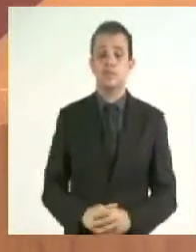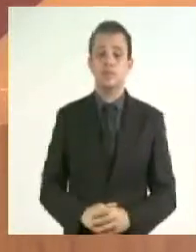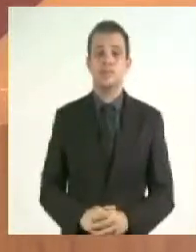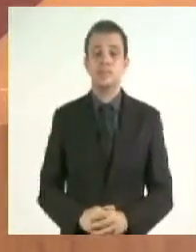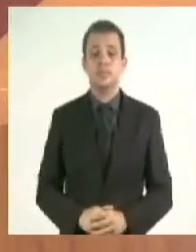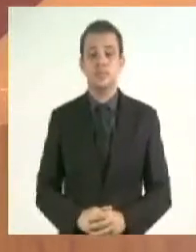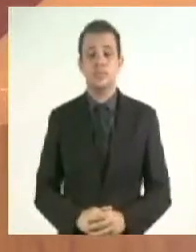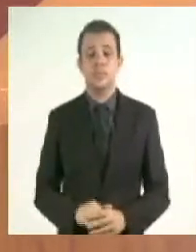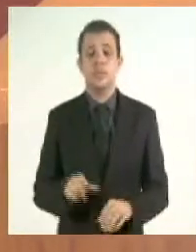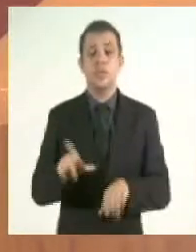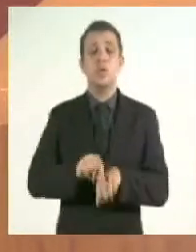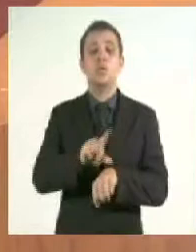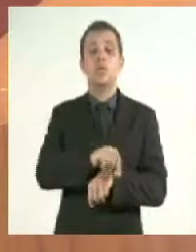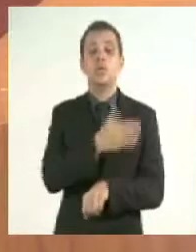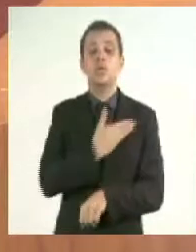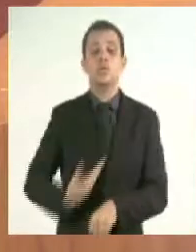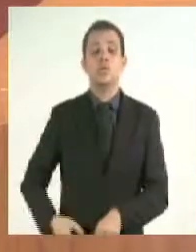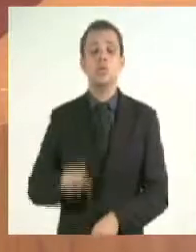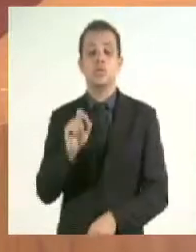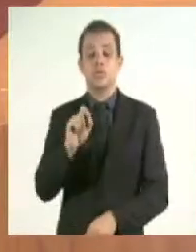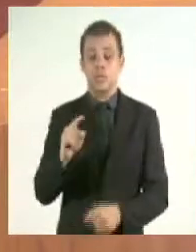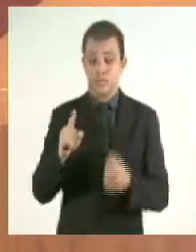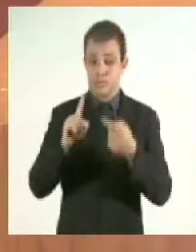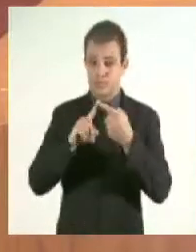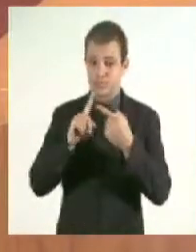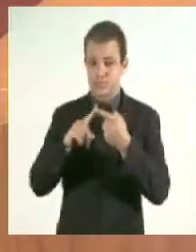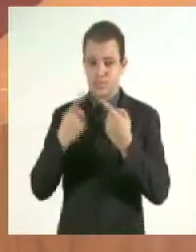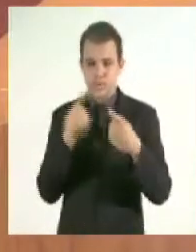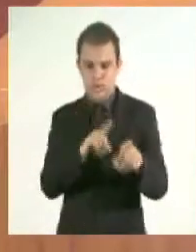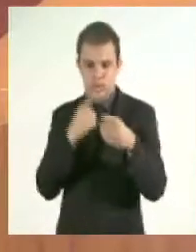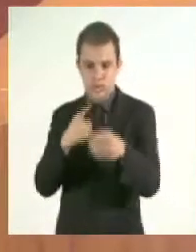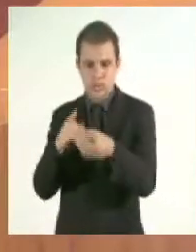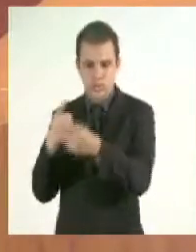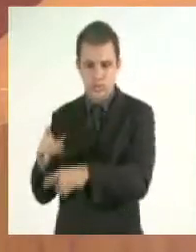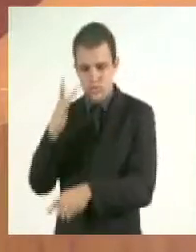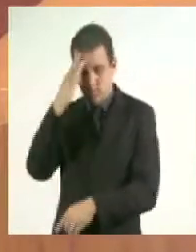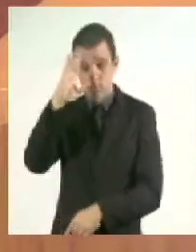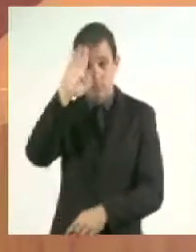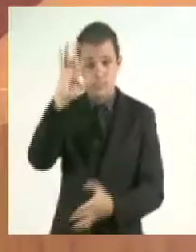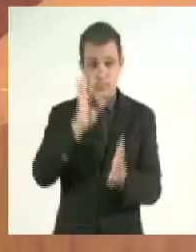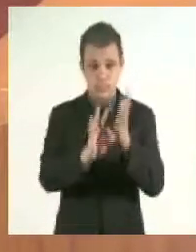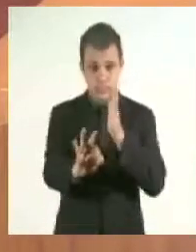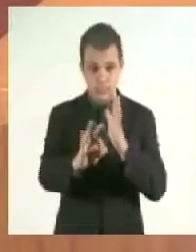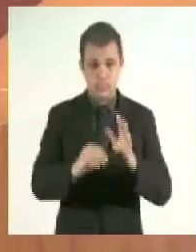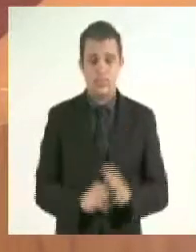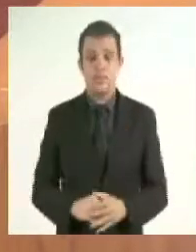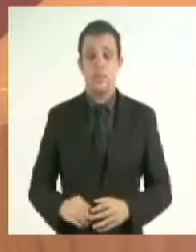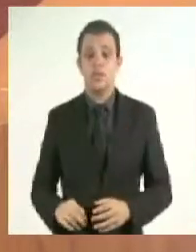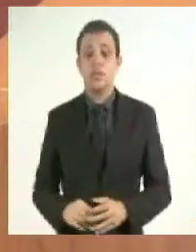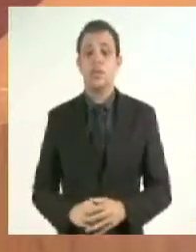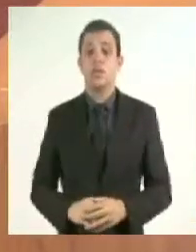ataca os outros para tirar a carta de seguro, mas muito bem, principalmente os inimigos. Mas o maior argumento é o seguinte: